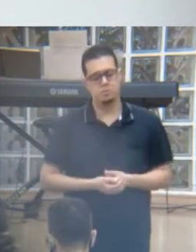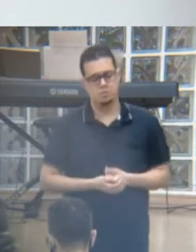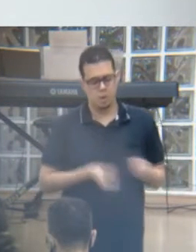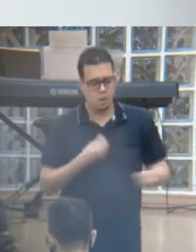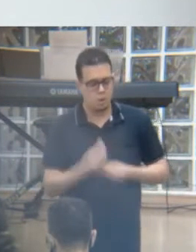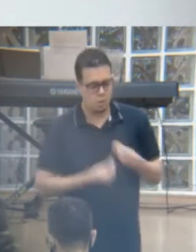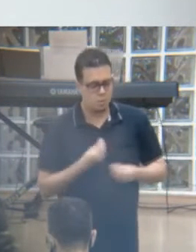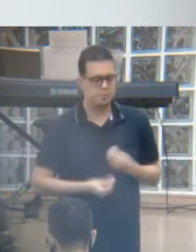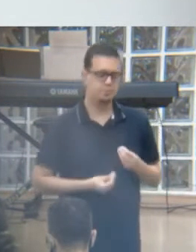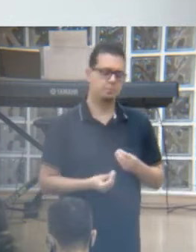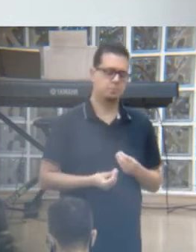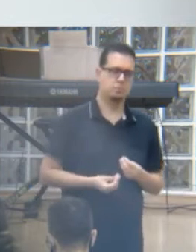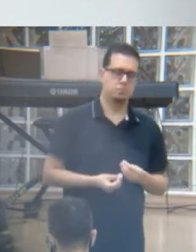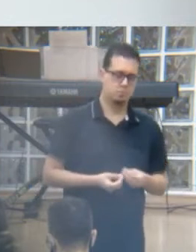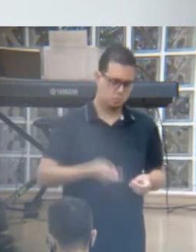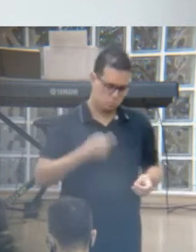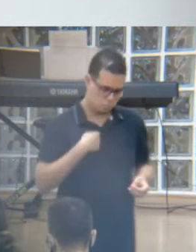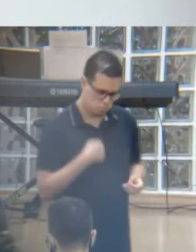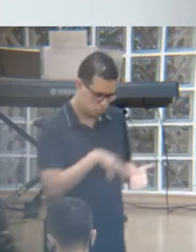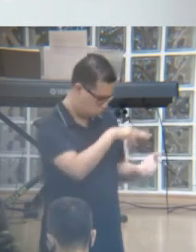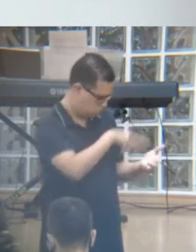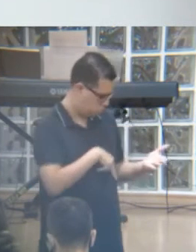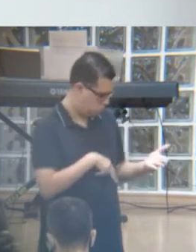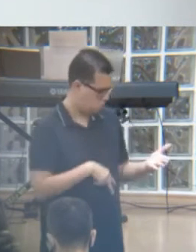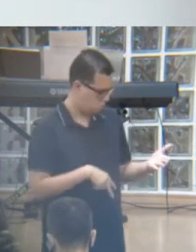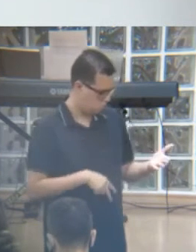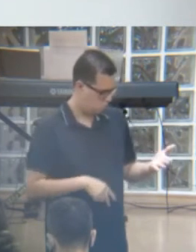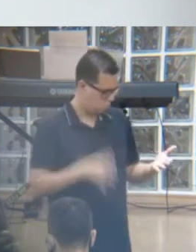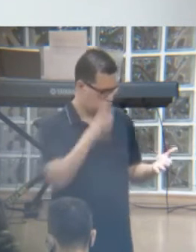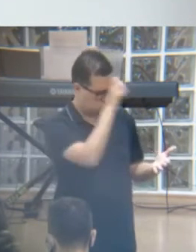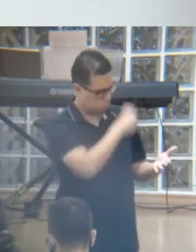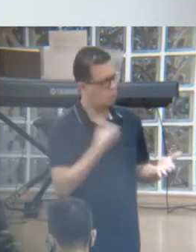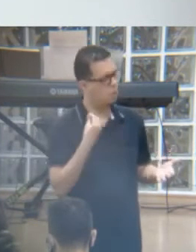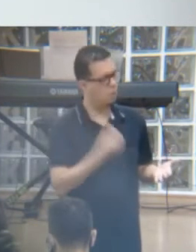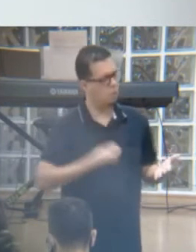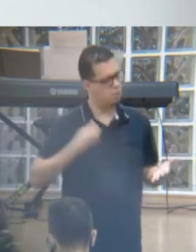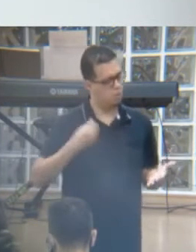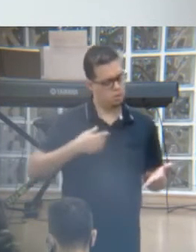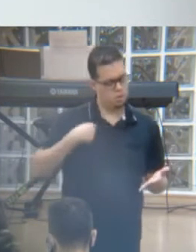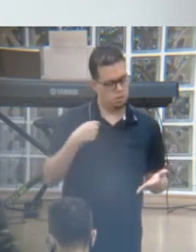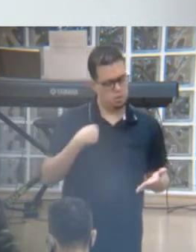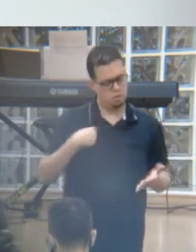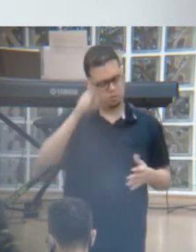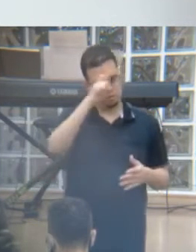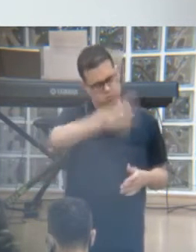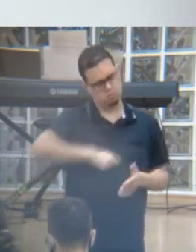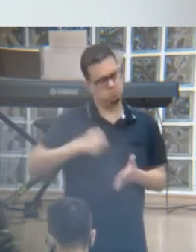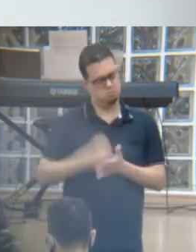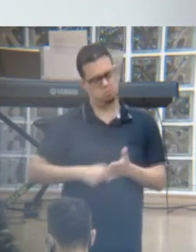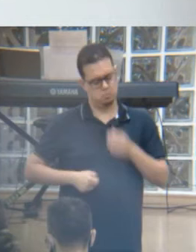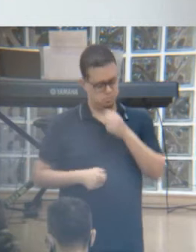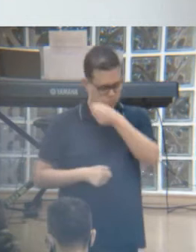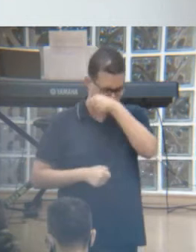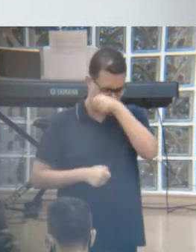ajudar a enfrentar nossas crises hoje? De maneira bastante simples,